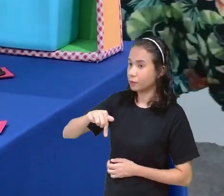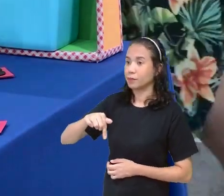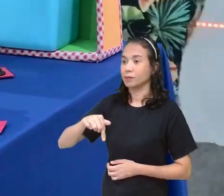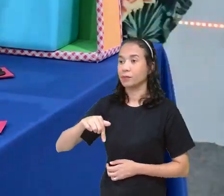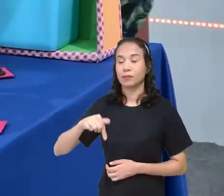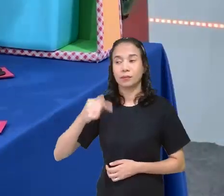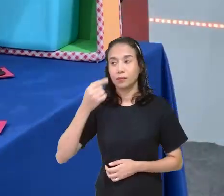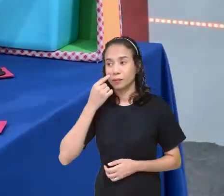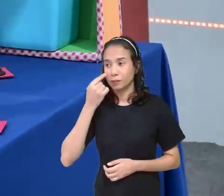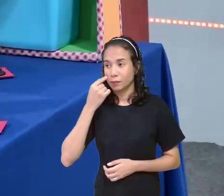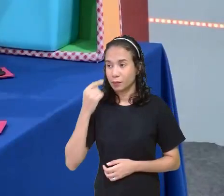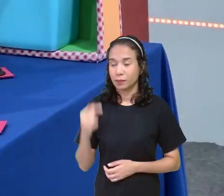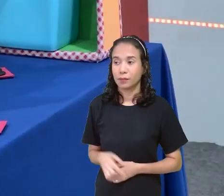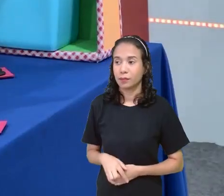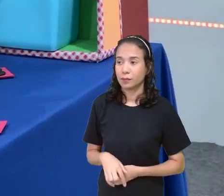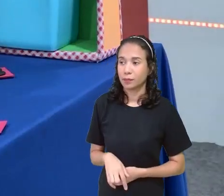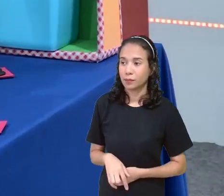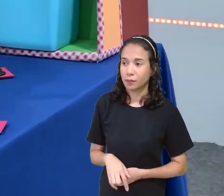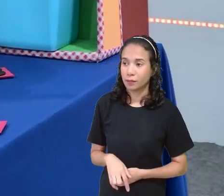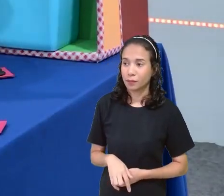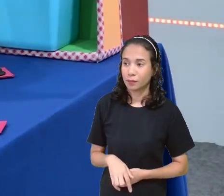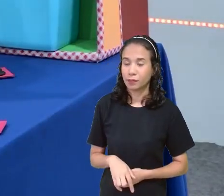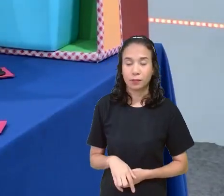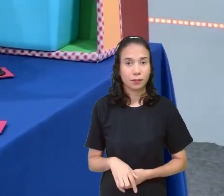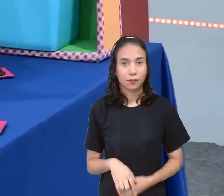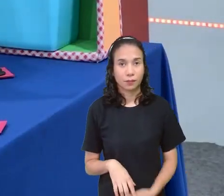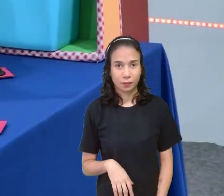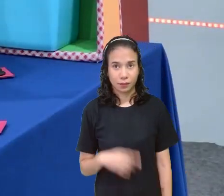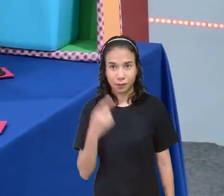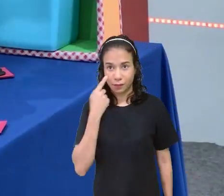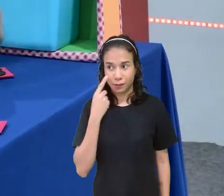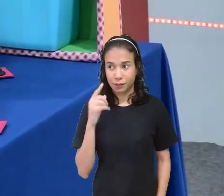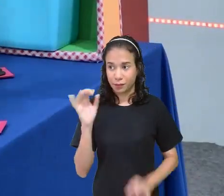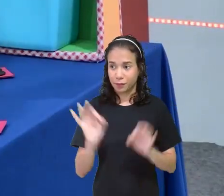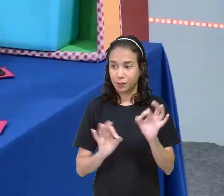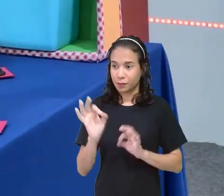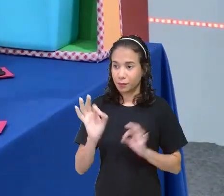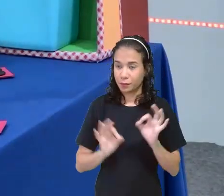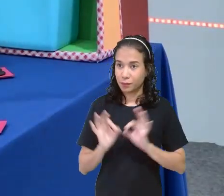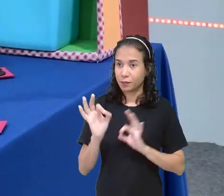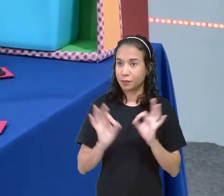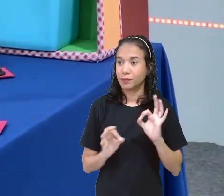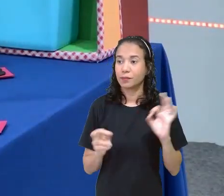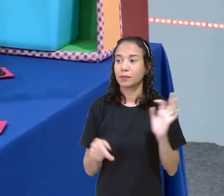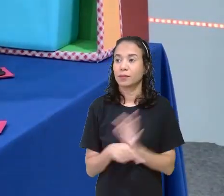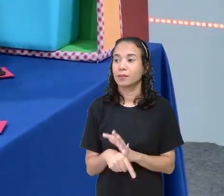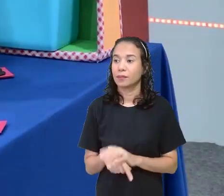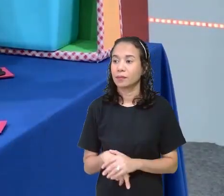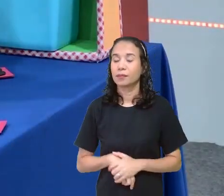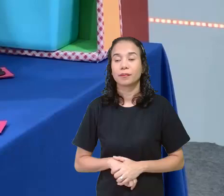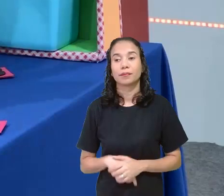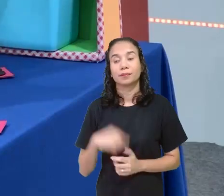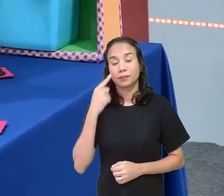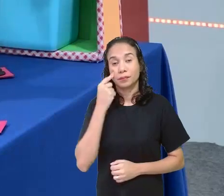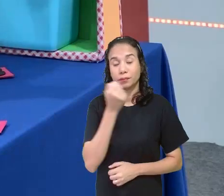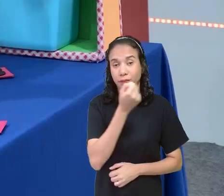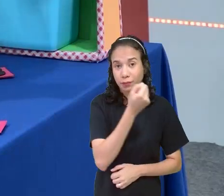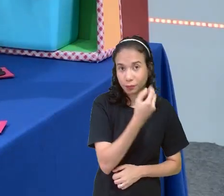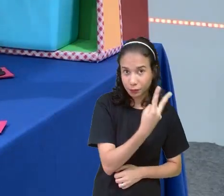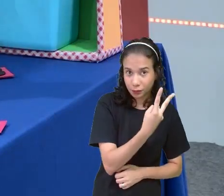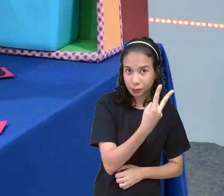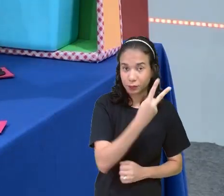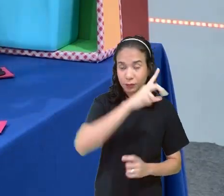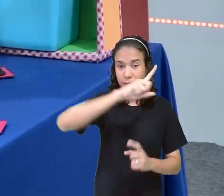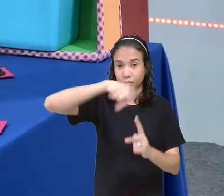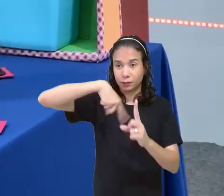7. 7 do lado de cá. Deixa eu tirar aqui. ia tirar isso. 7. E aqui, ó. No caso seria 2. 2.